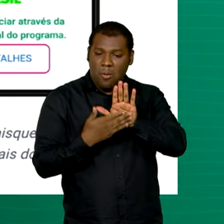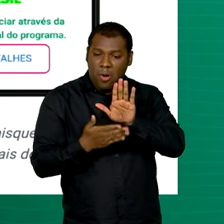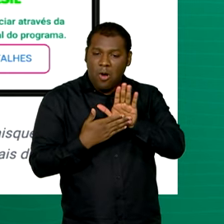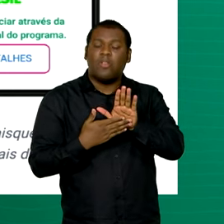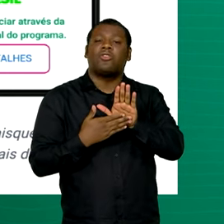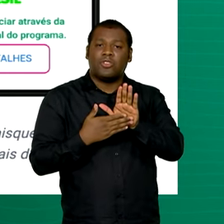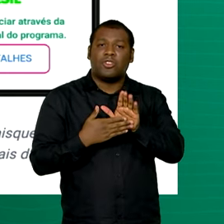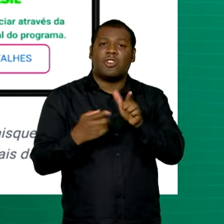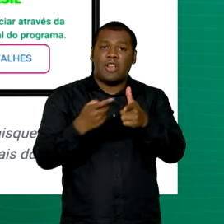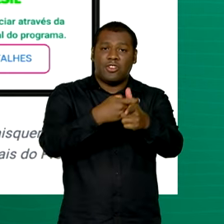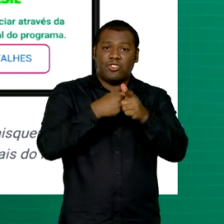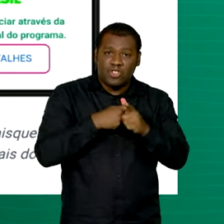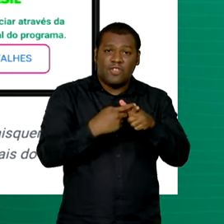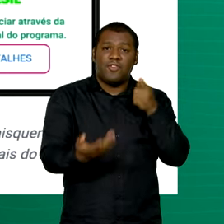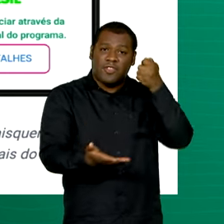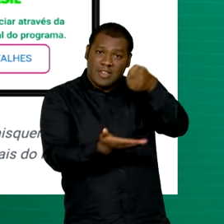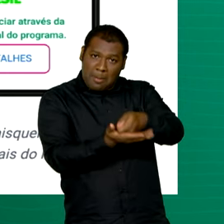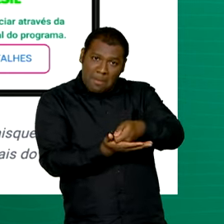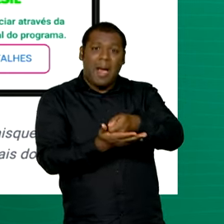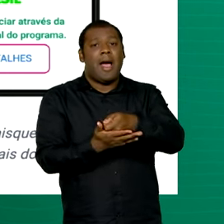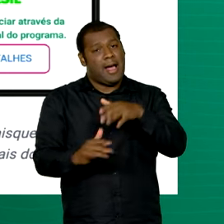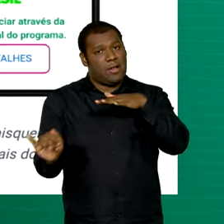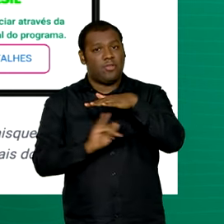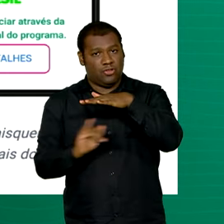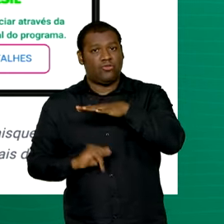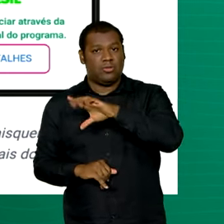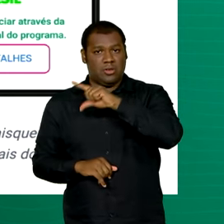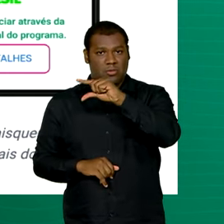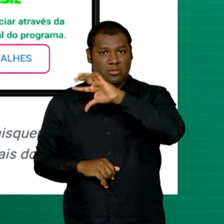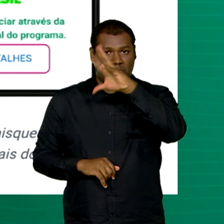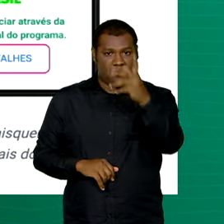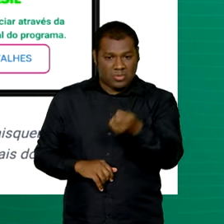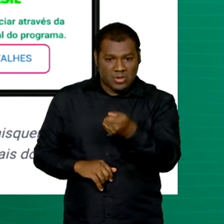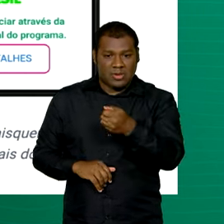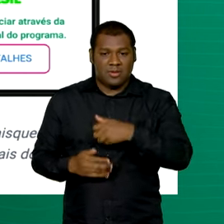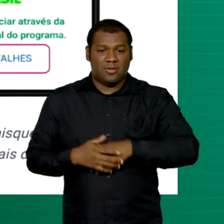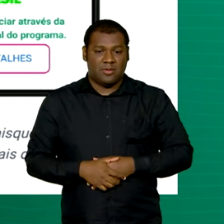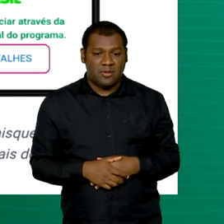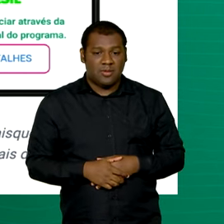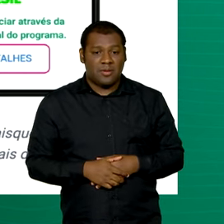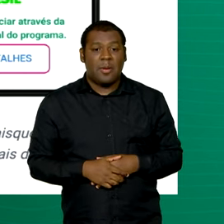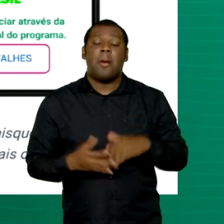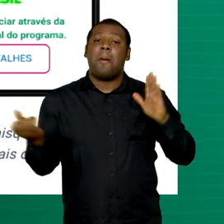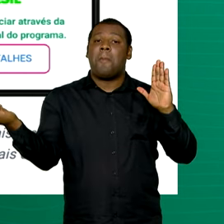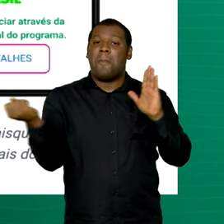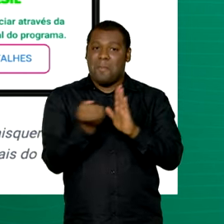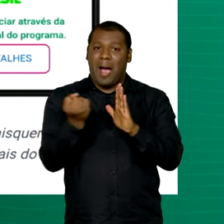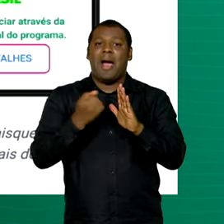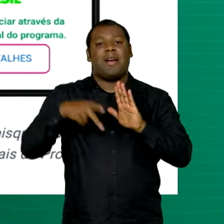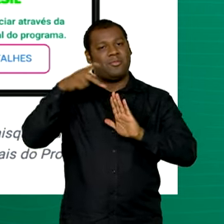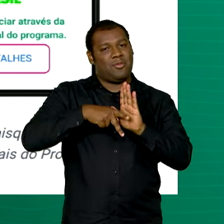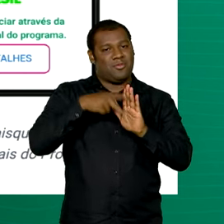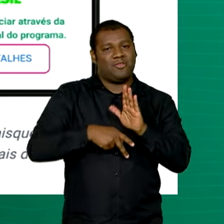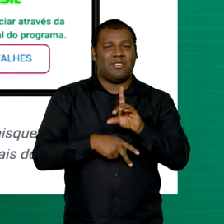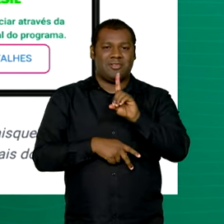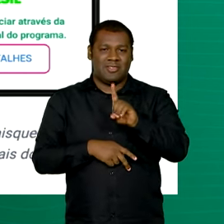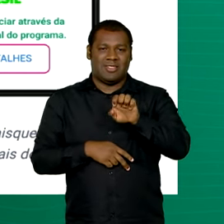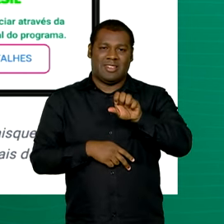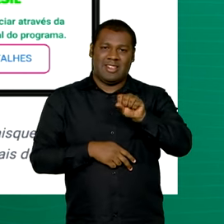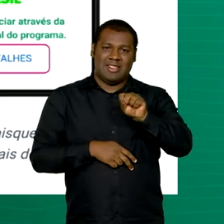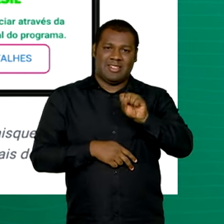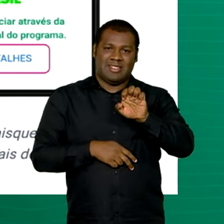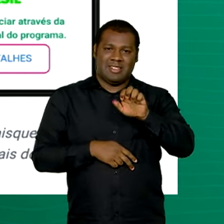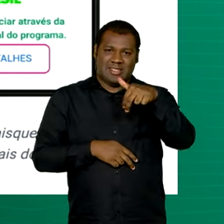na Serasa será exibida acompanhada do logo tipo do Desenrola ao clicar em